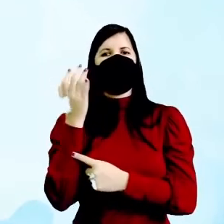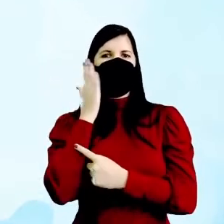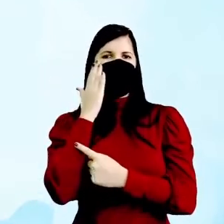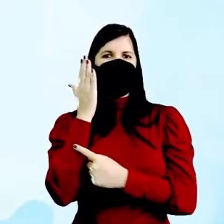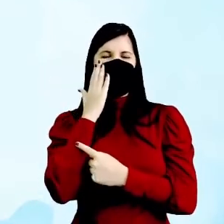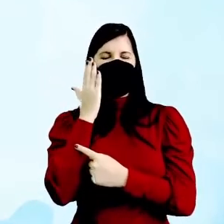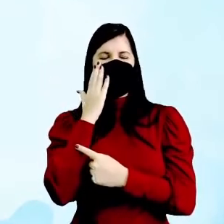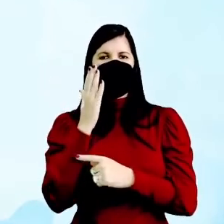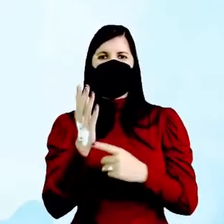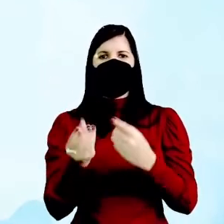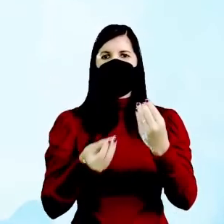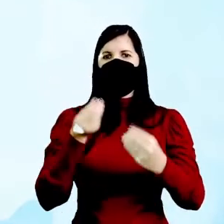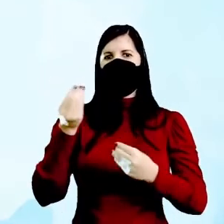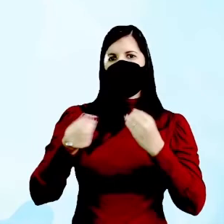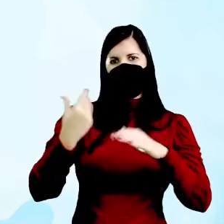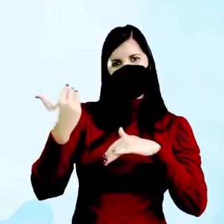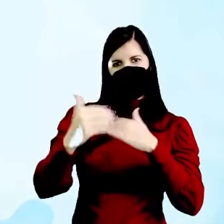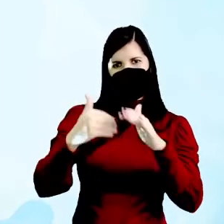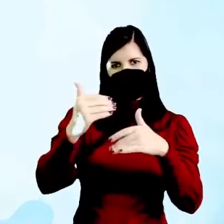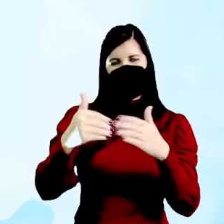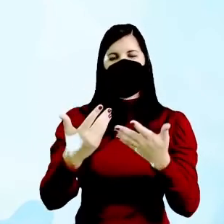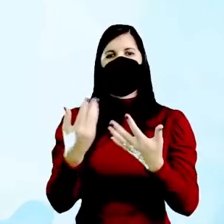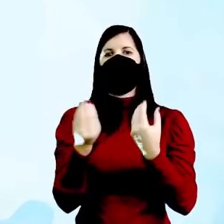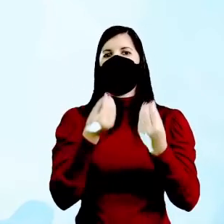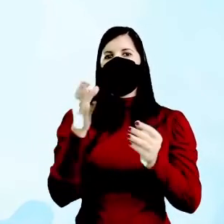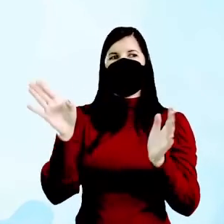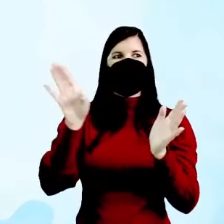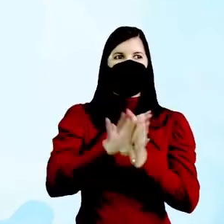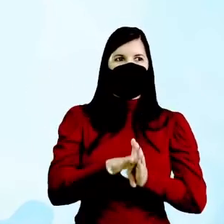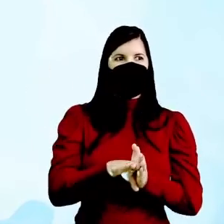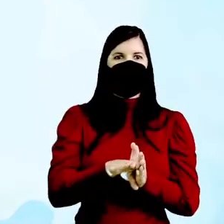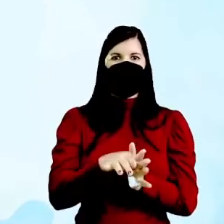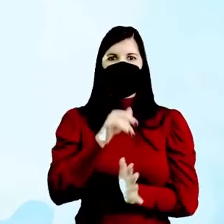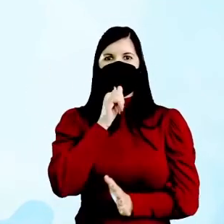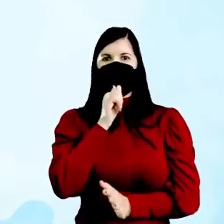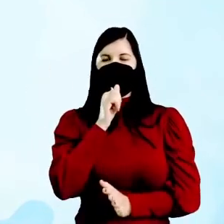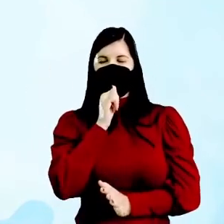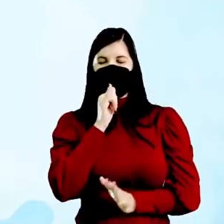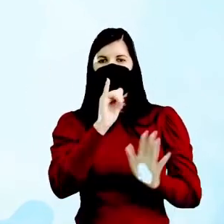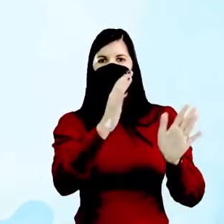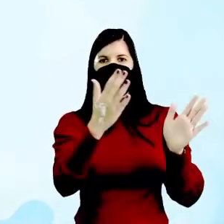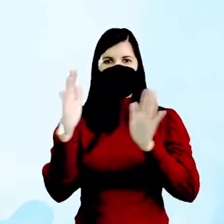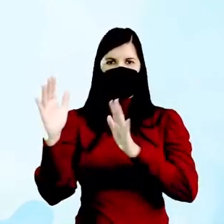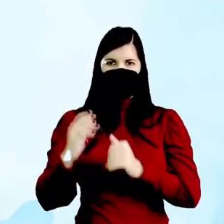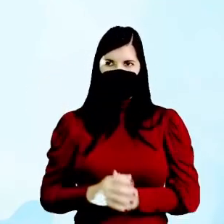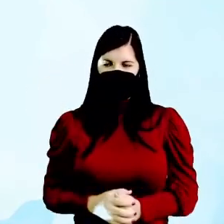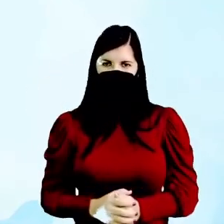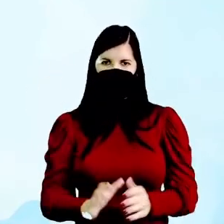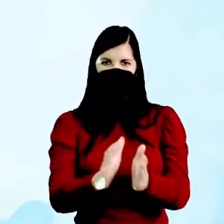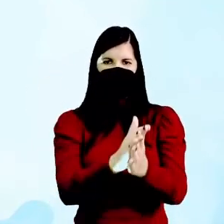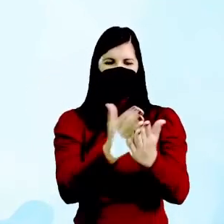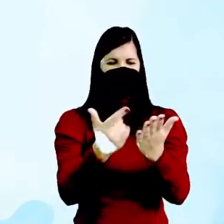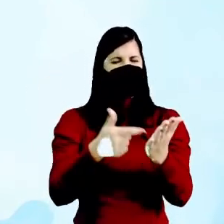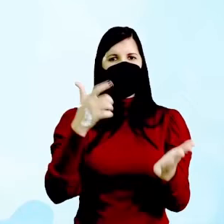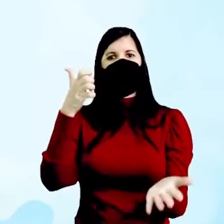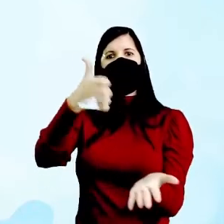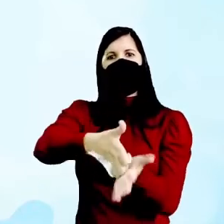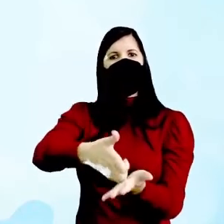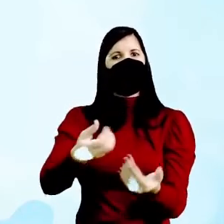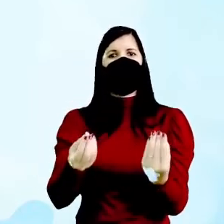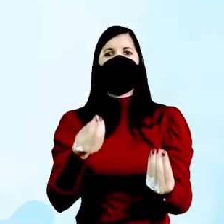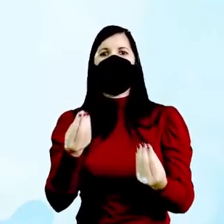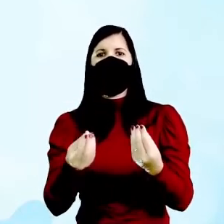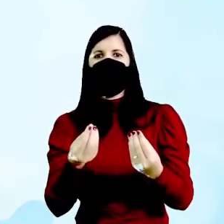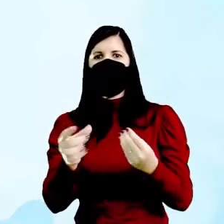o que acontece antes, como é que chega ali, digamos, um exemplo na biblioteca. Como é que aquele livro é comprado, como é que aquele livro é